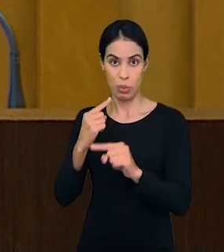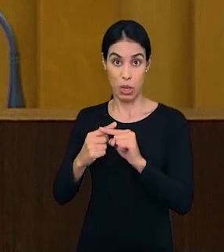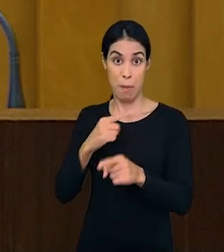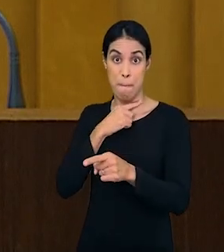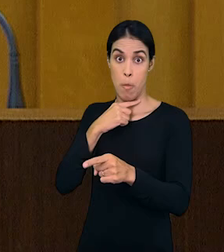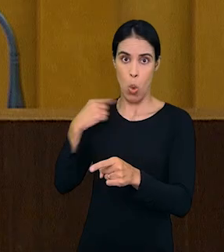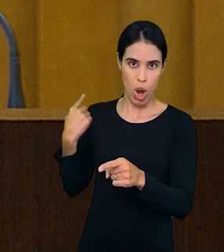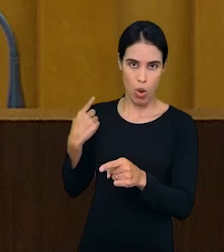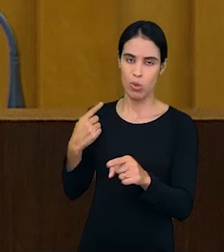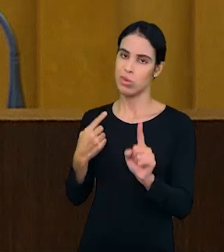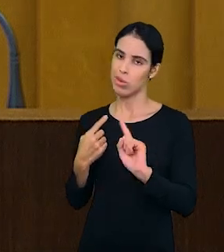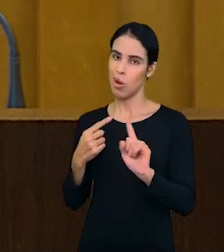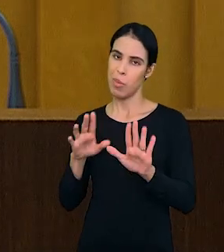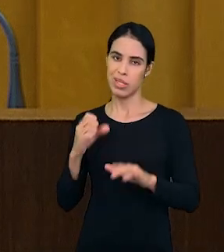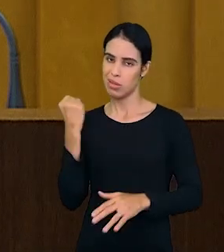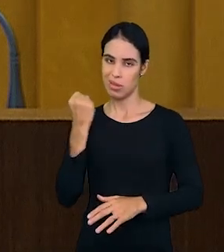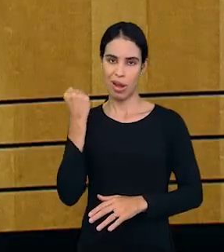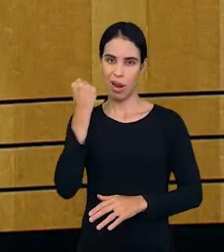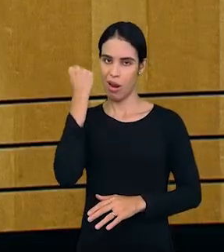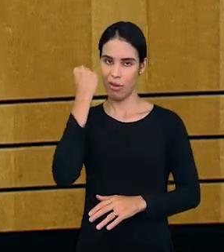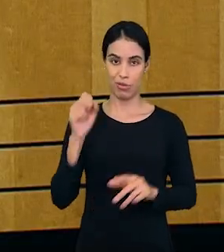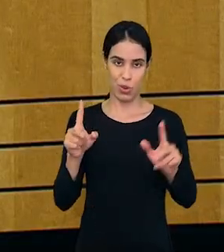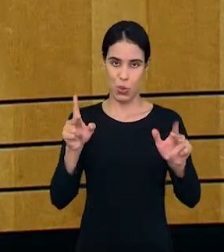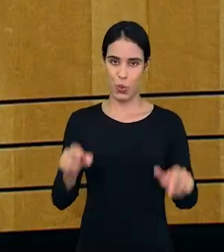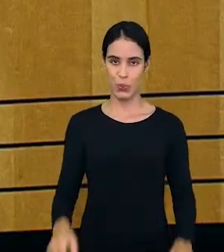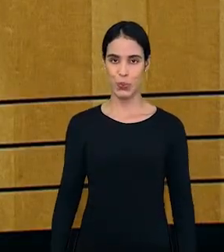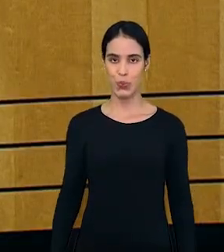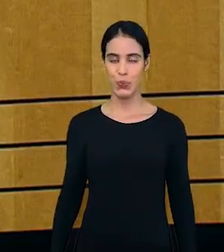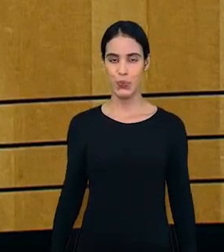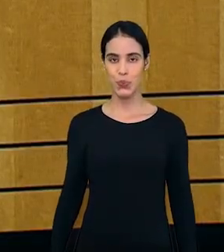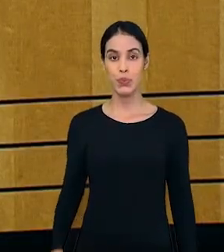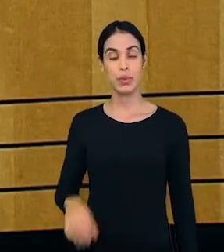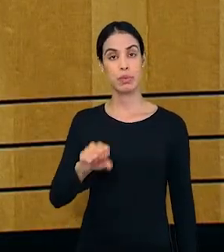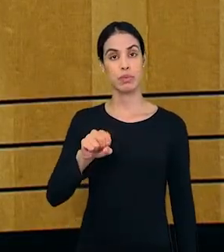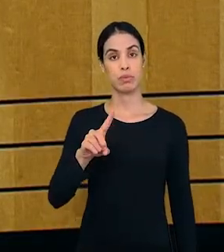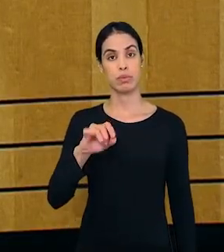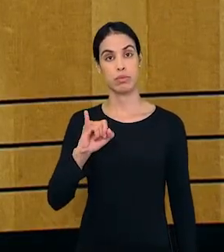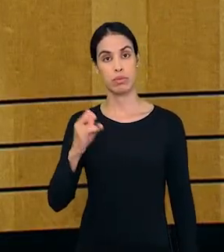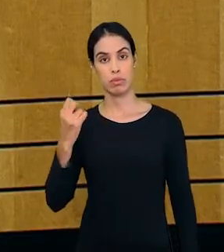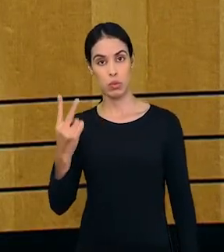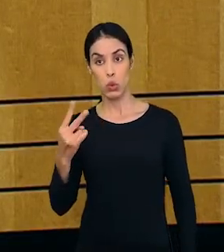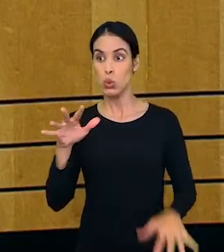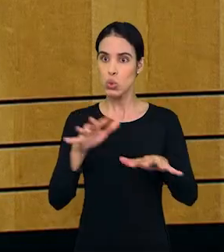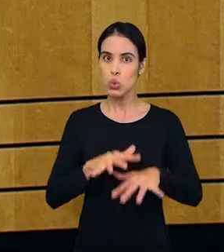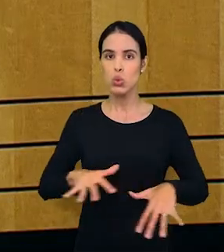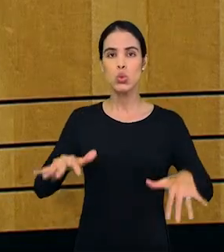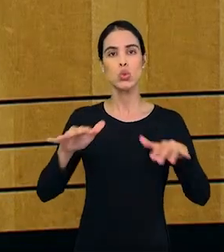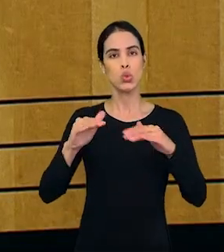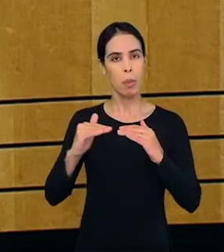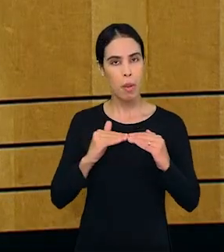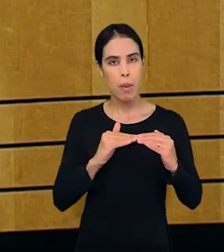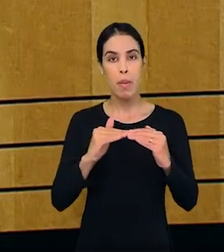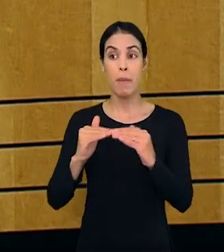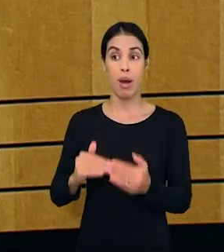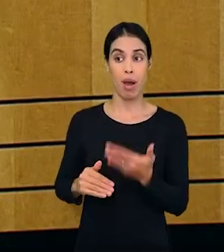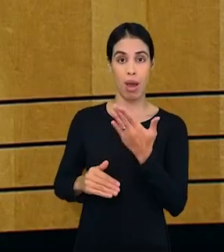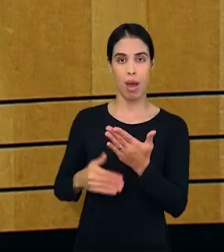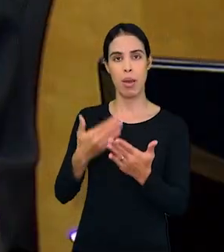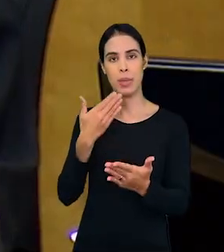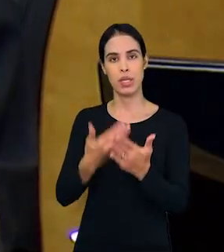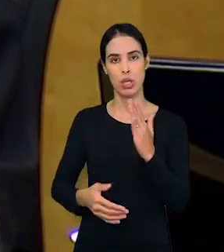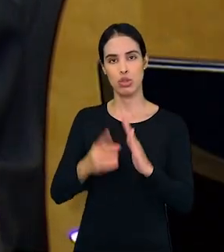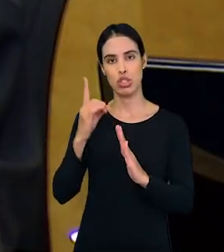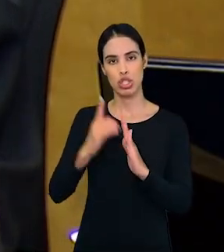falece, mas é tão grave quanto. Por decisão unânime da SDI 2, a mulher perdeu o direito à